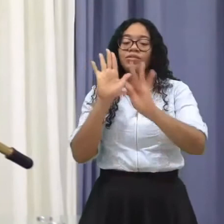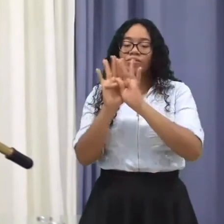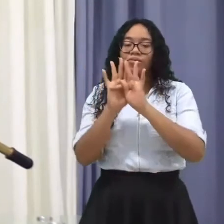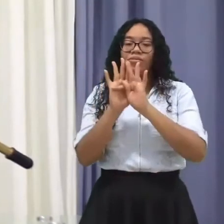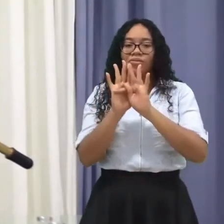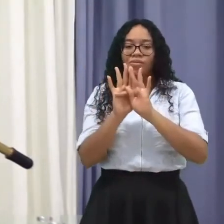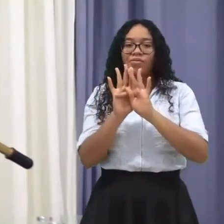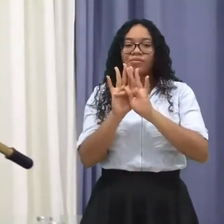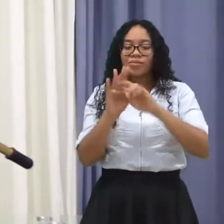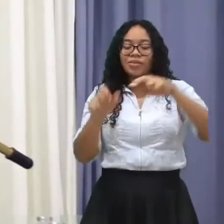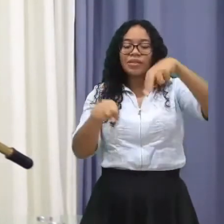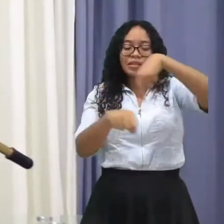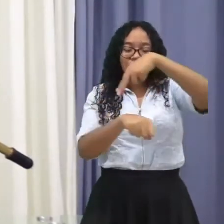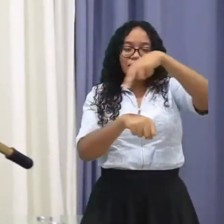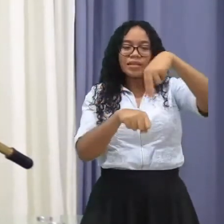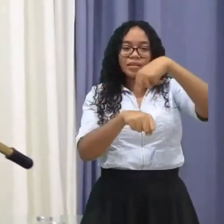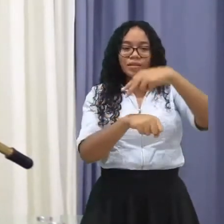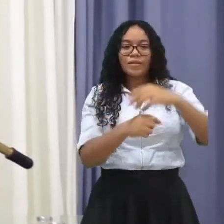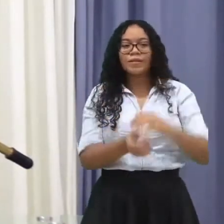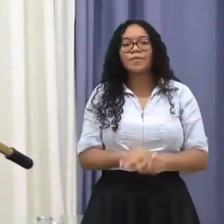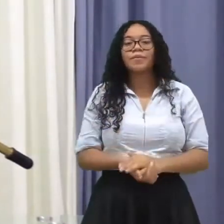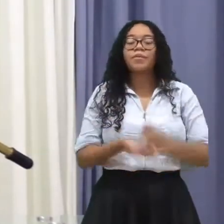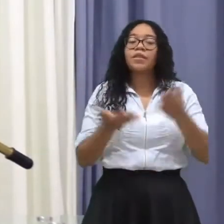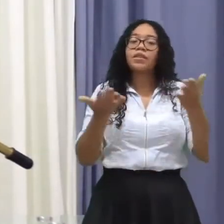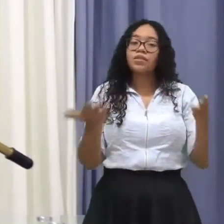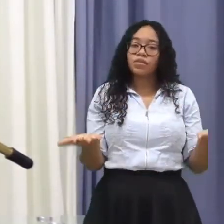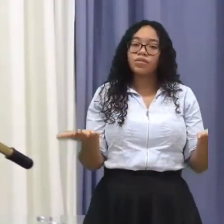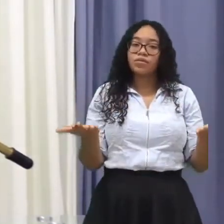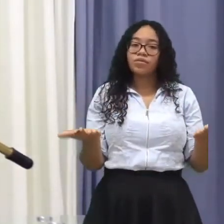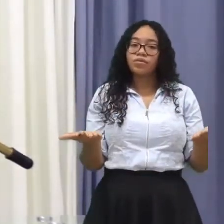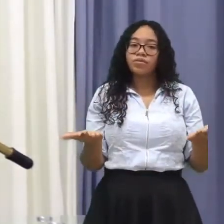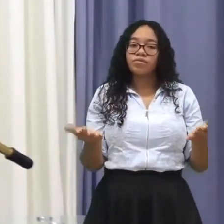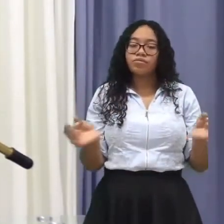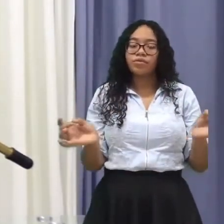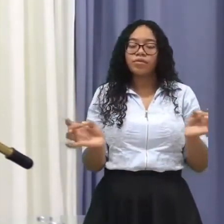as nações. Então virá o fim.